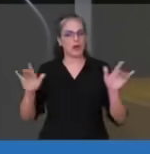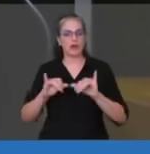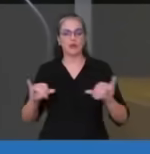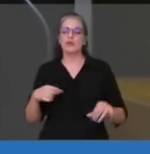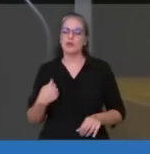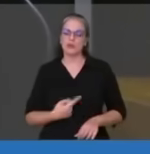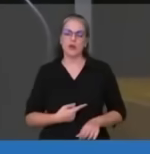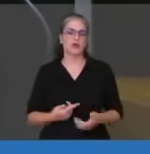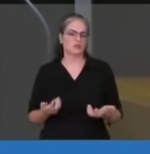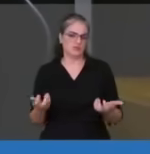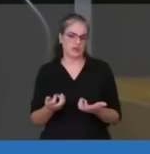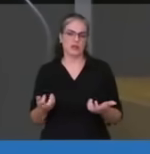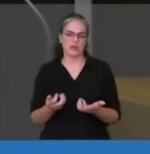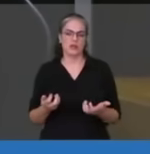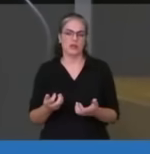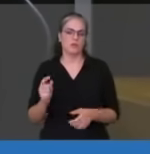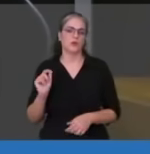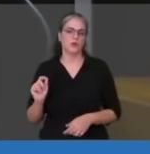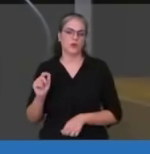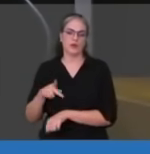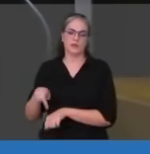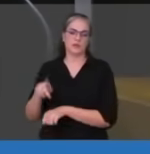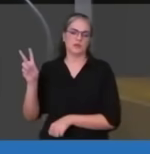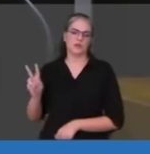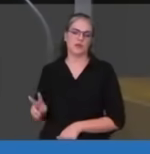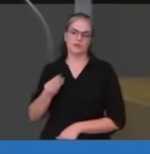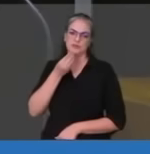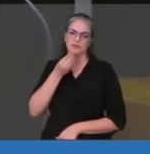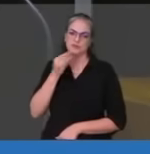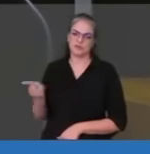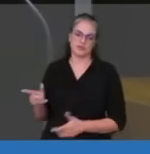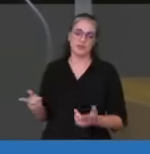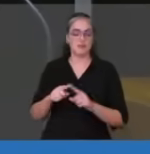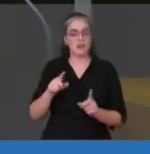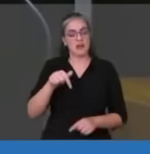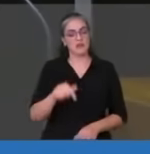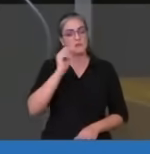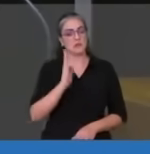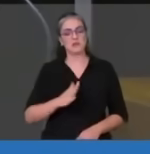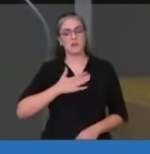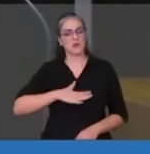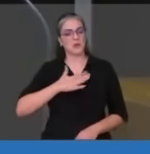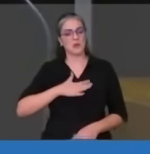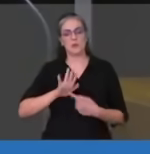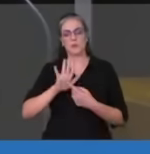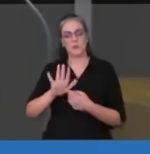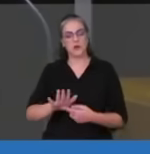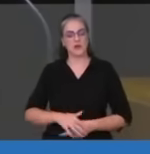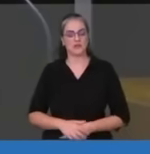justiça eleitoral da Venezuela apresentasse foram tranquilamente expostas e em no